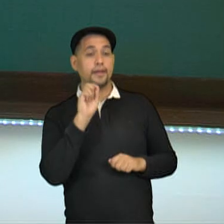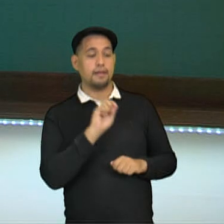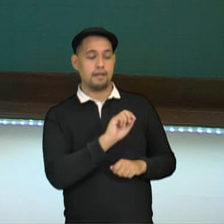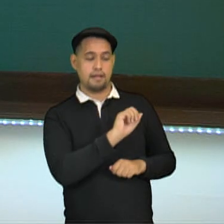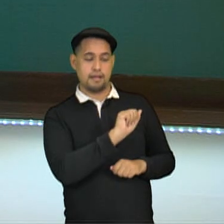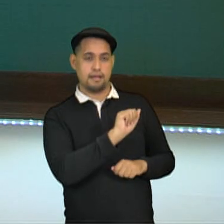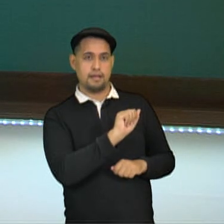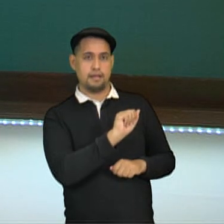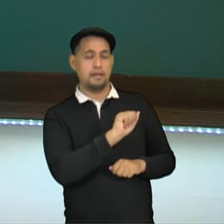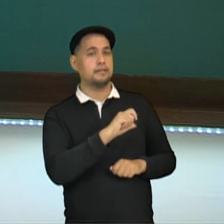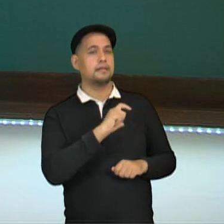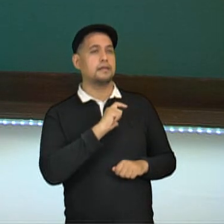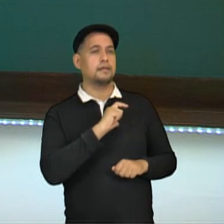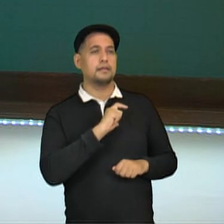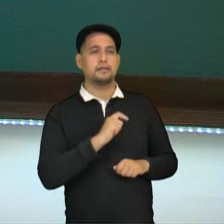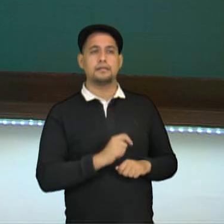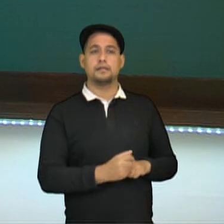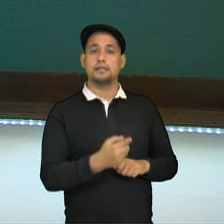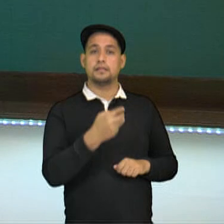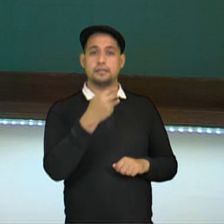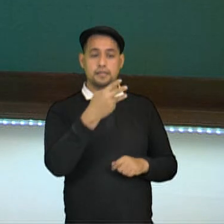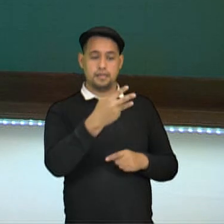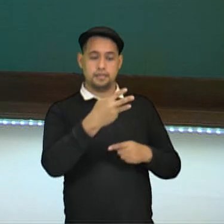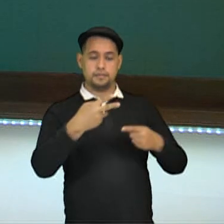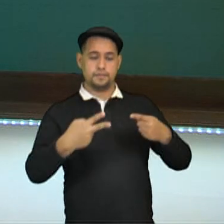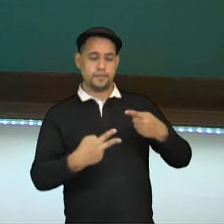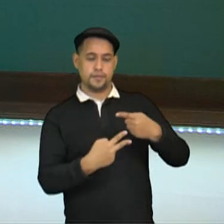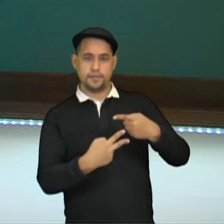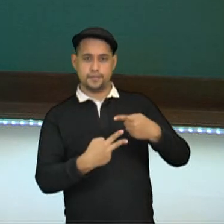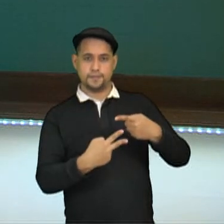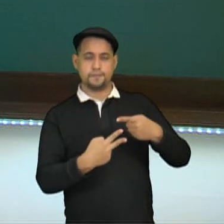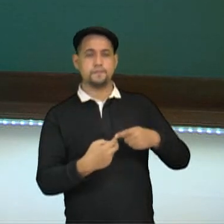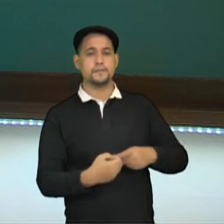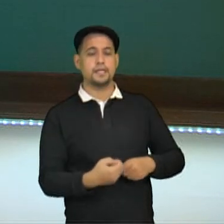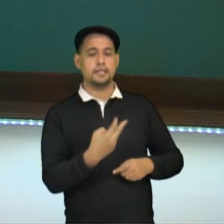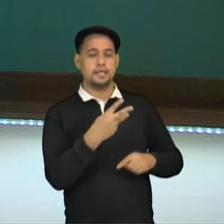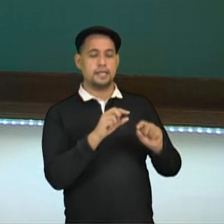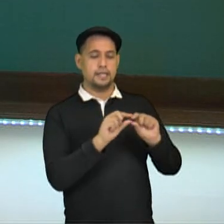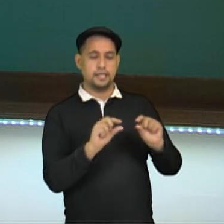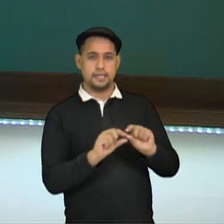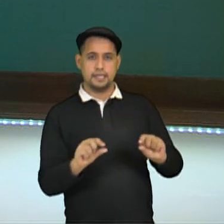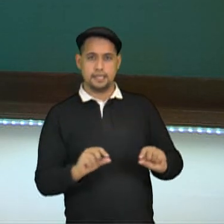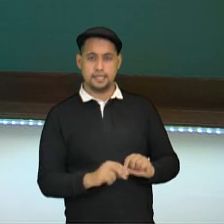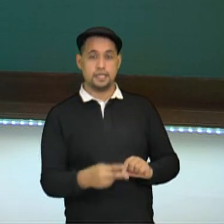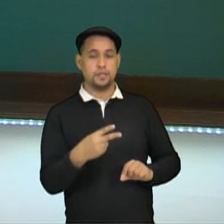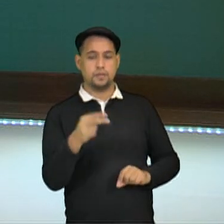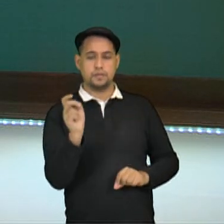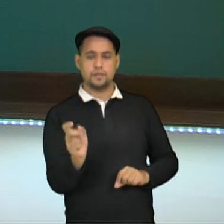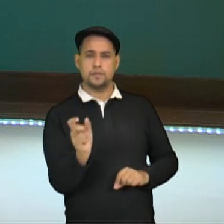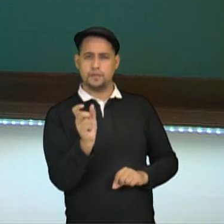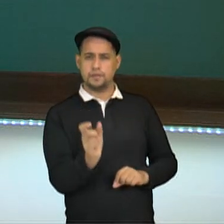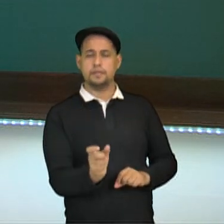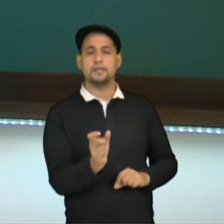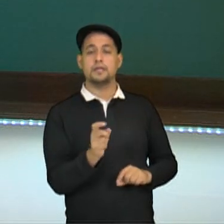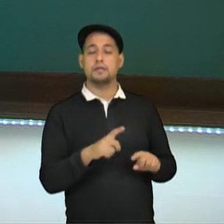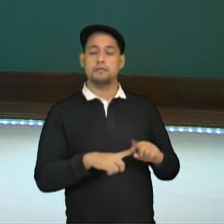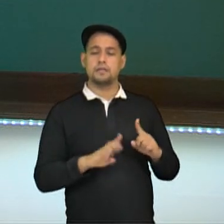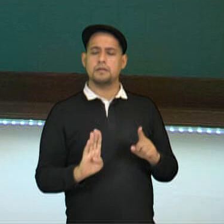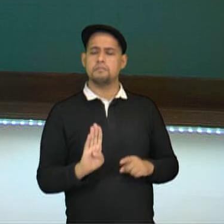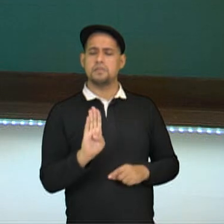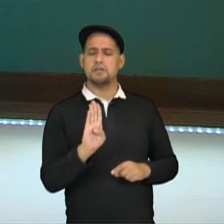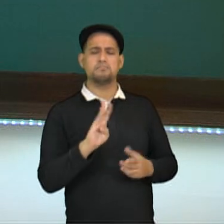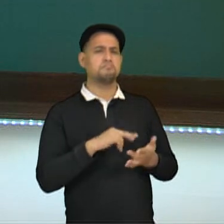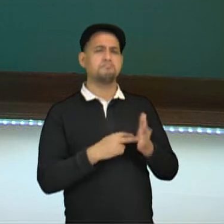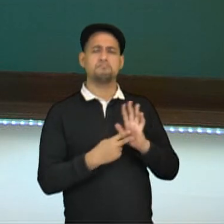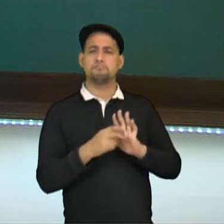A 3 por 2. 3 linhas, 2 colunas. E na matriz B,